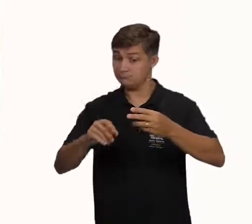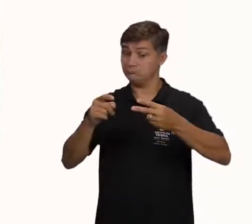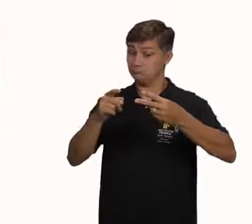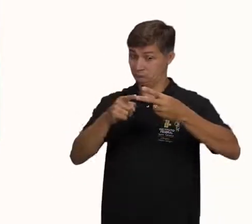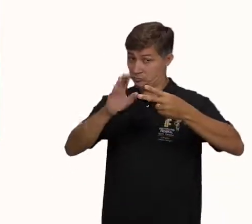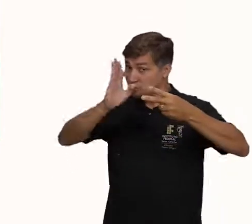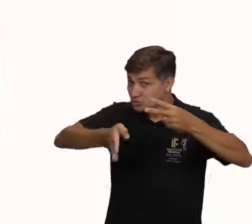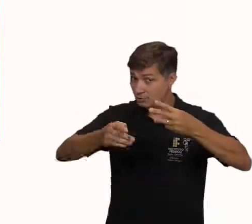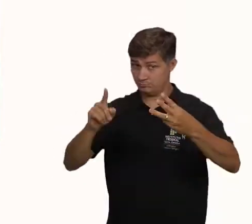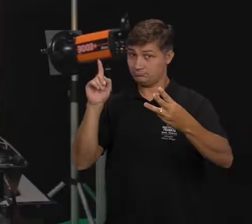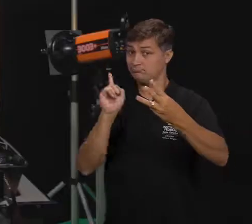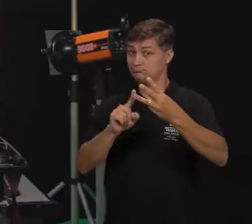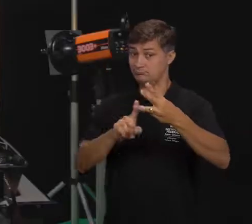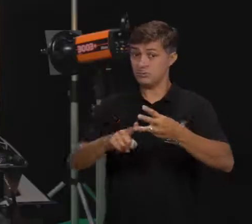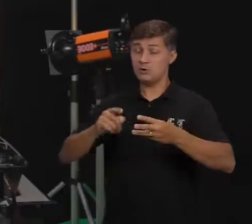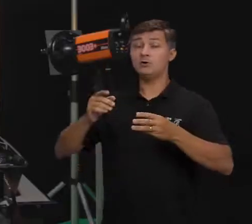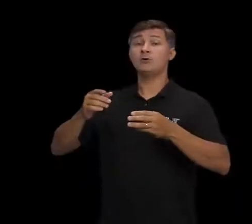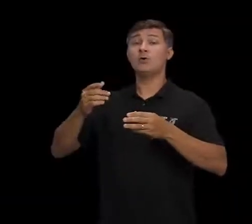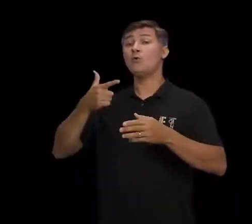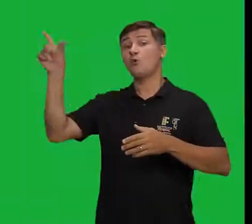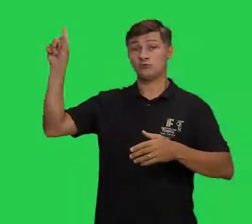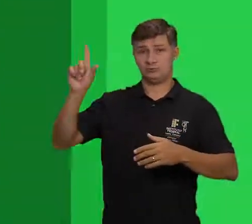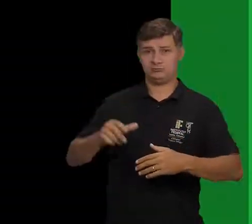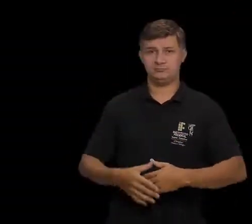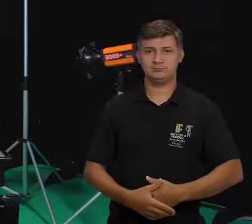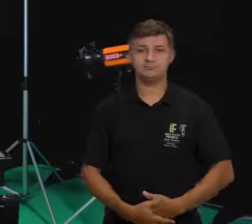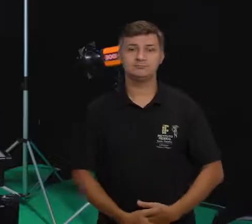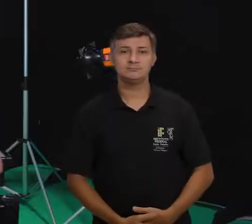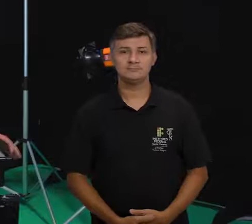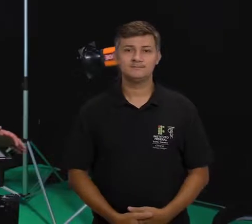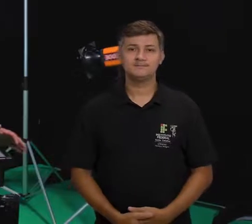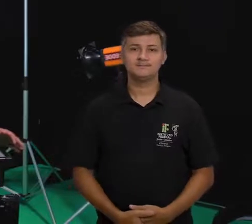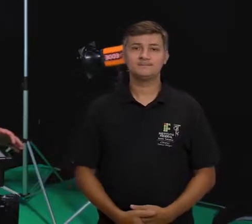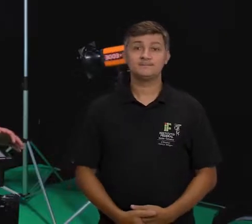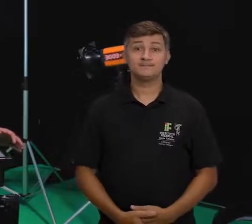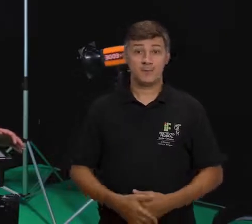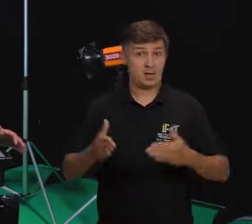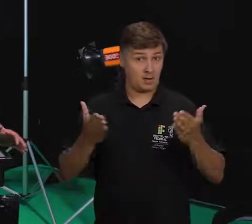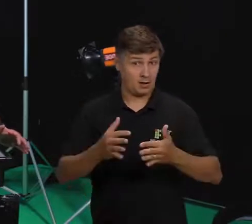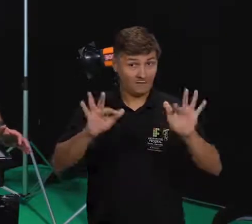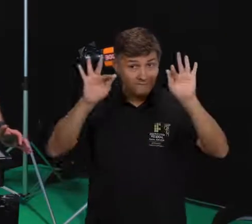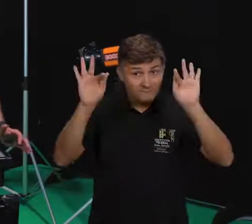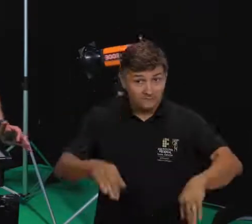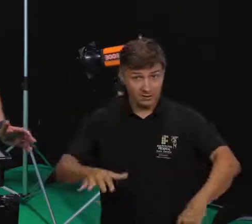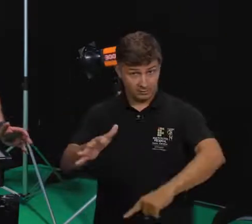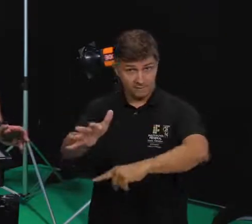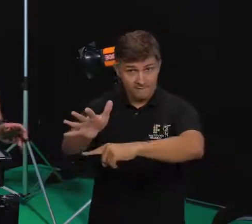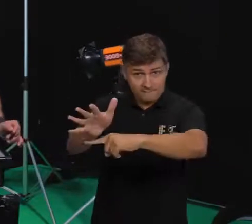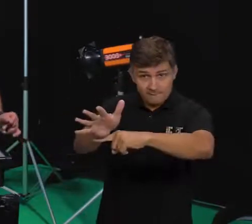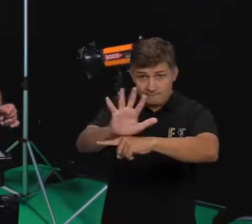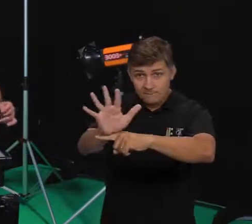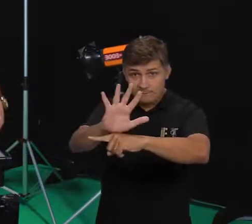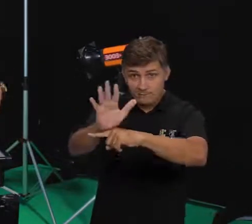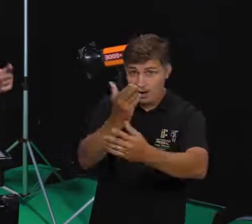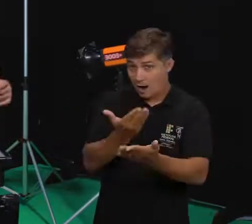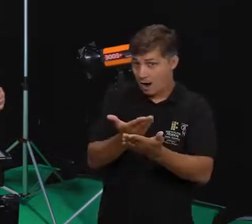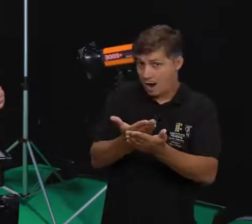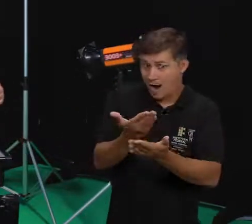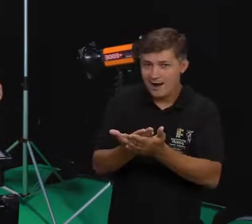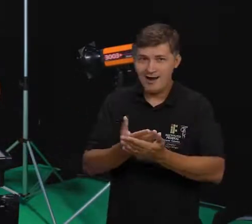splash e último, que é o splash de mergulho. Vamos agora finalizando a série de vídeo, né?